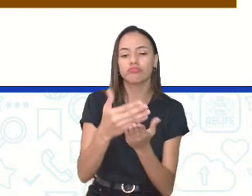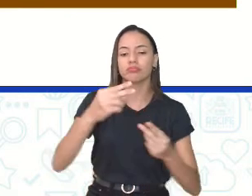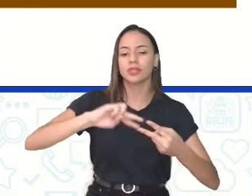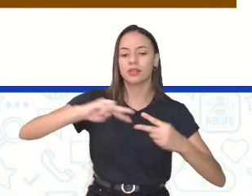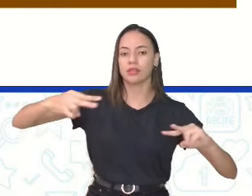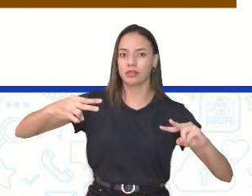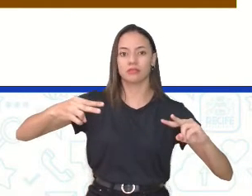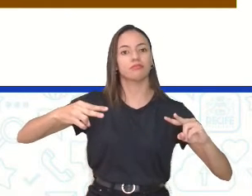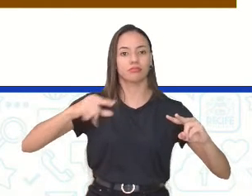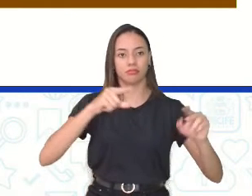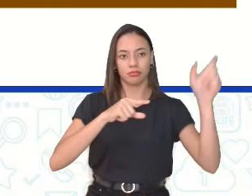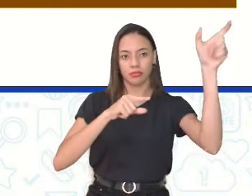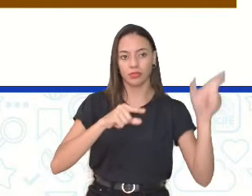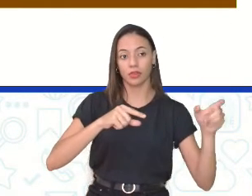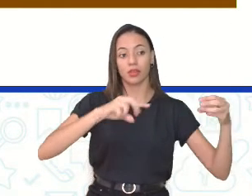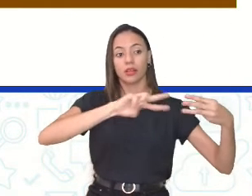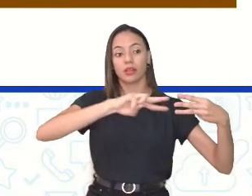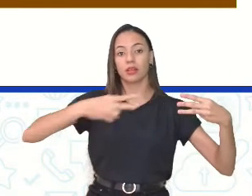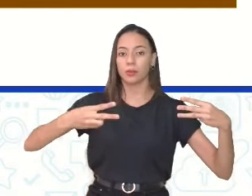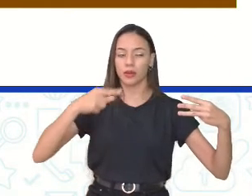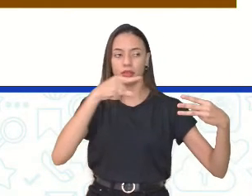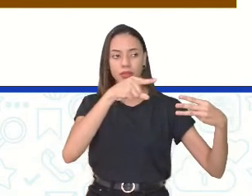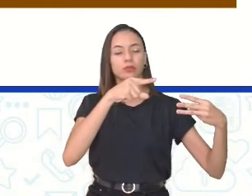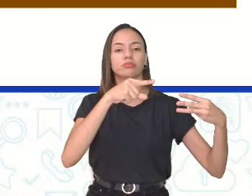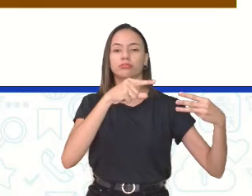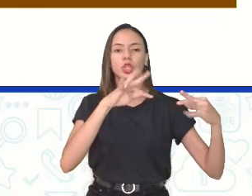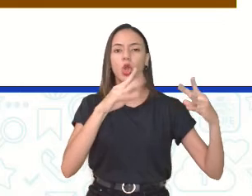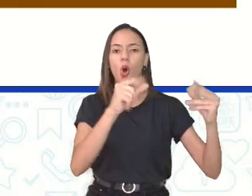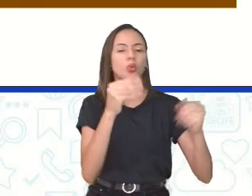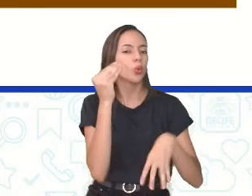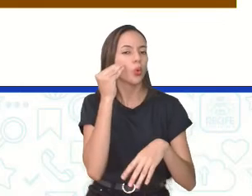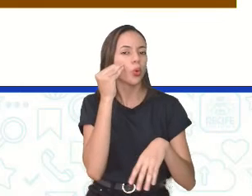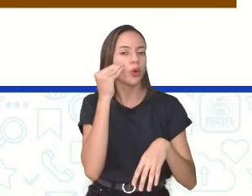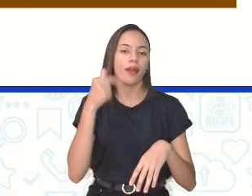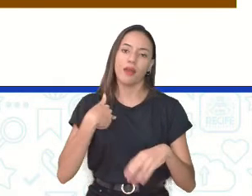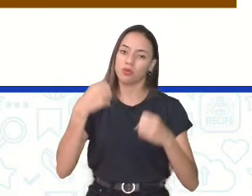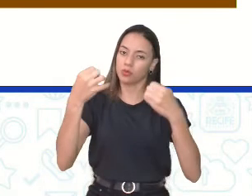para a gente, né? A partir de todo aquele experimento que eu